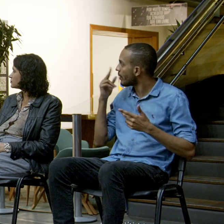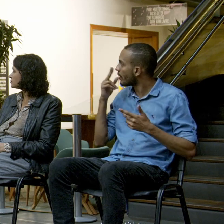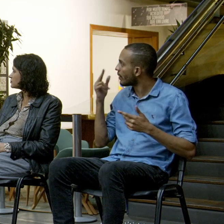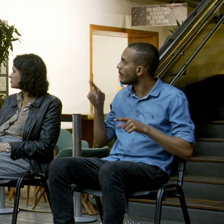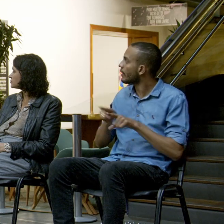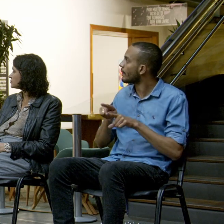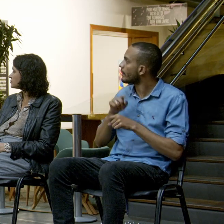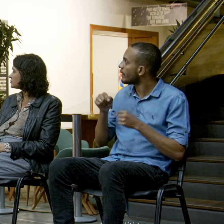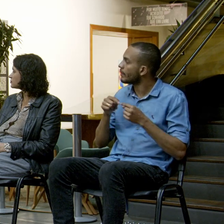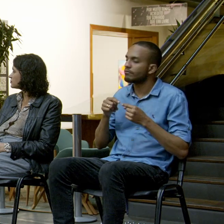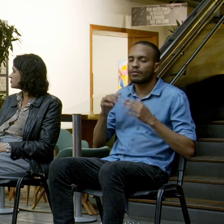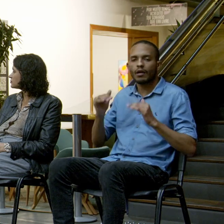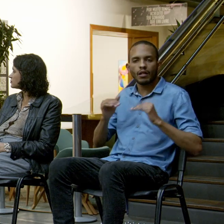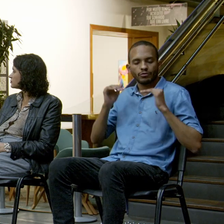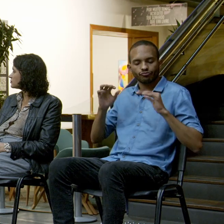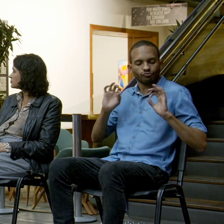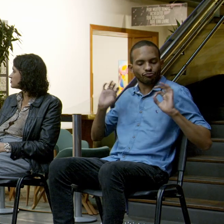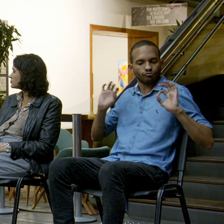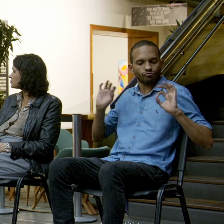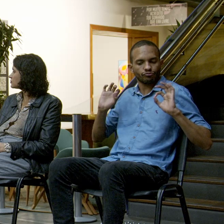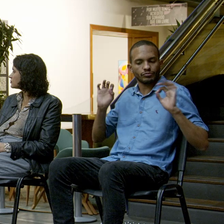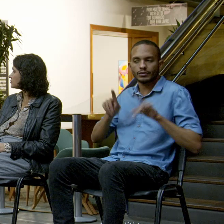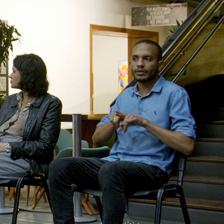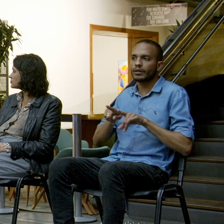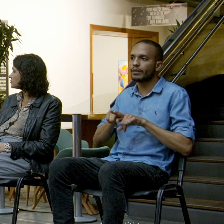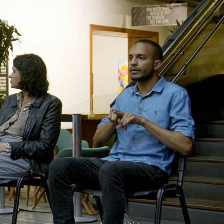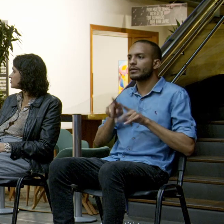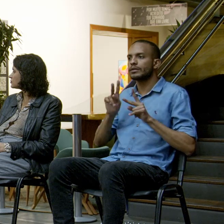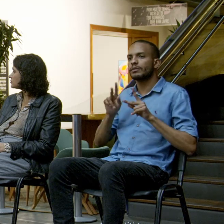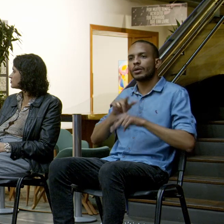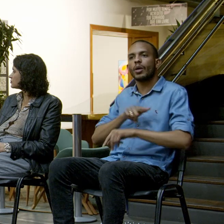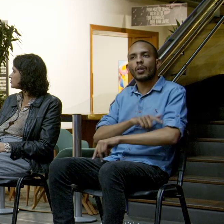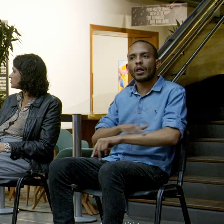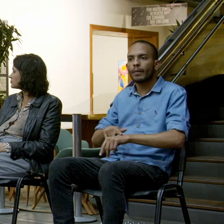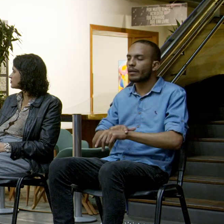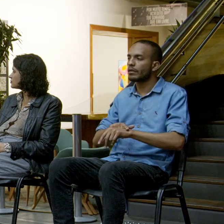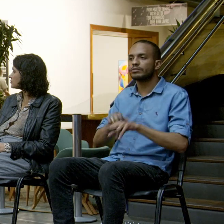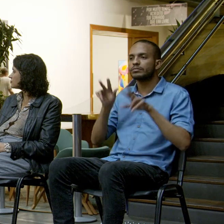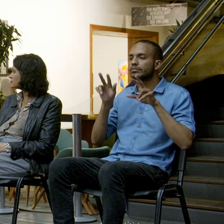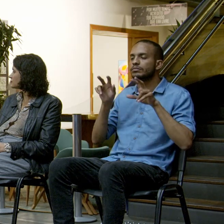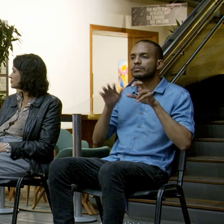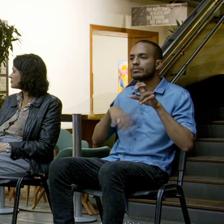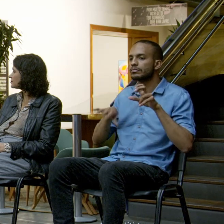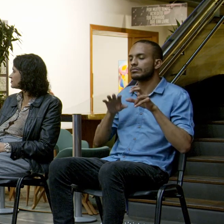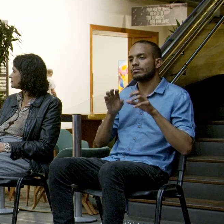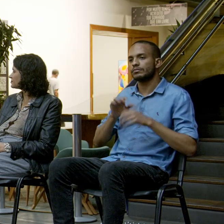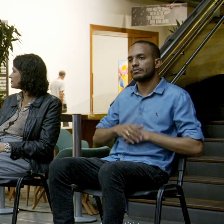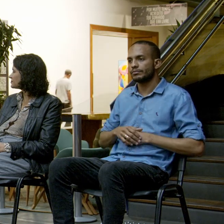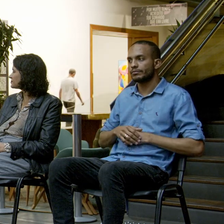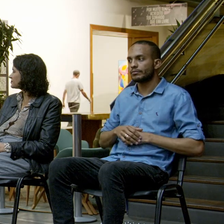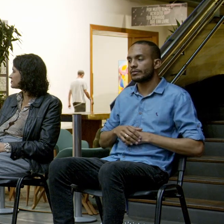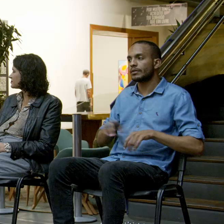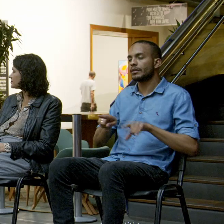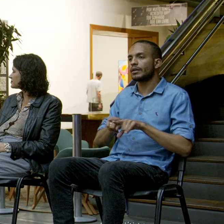os lenços da elite chique que frequenta o lugar e que, educadamente, não trata de questões intestinais em público,